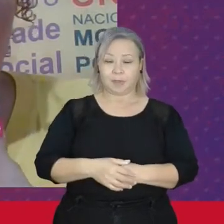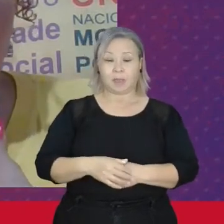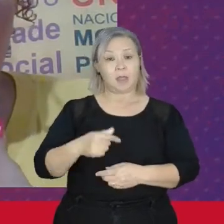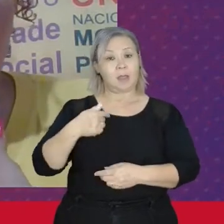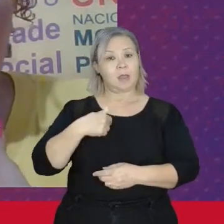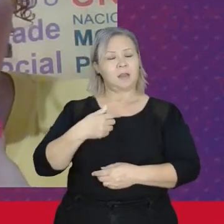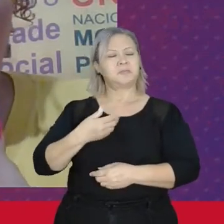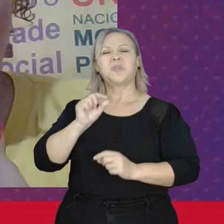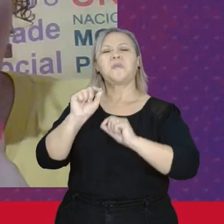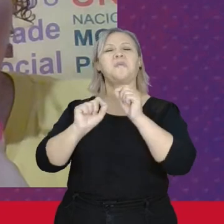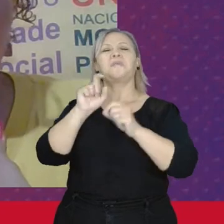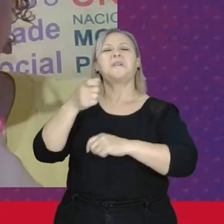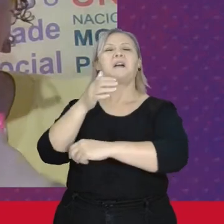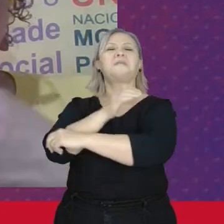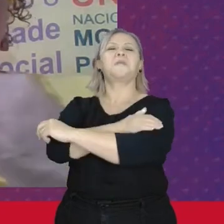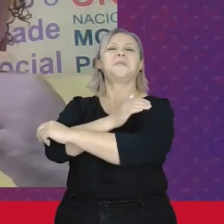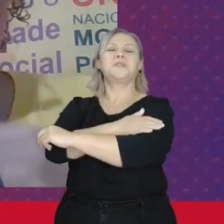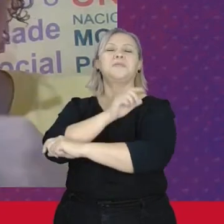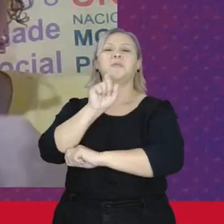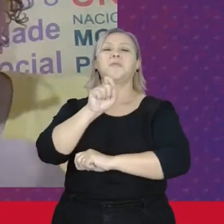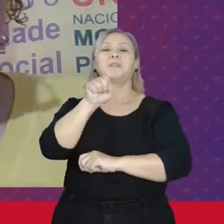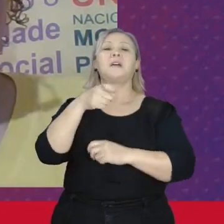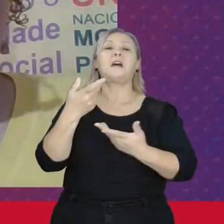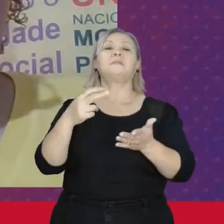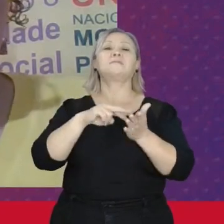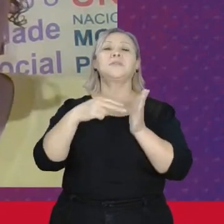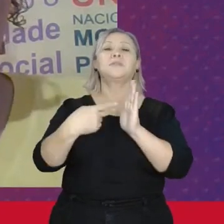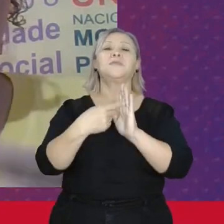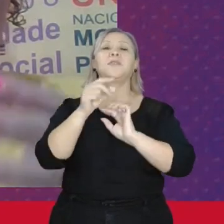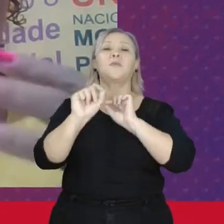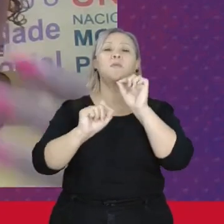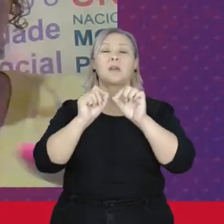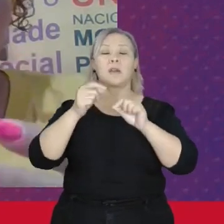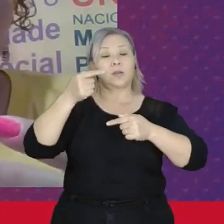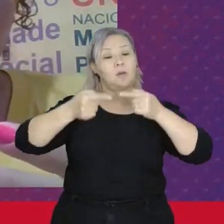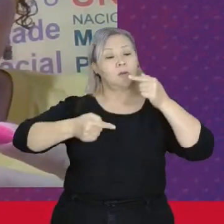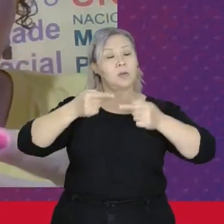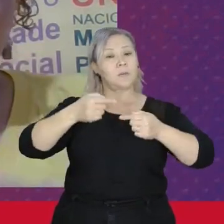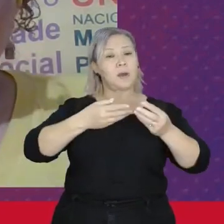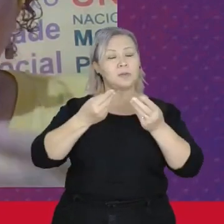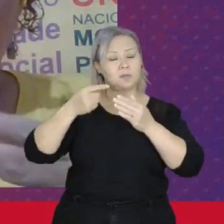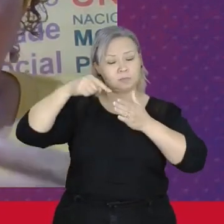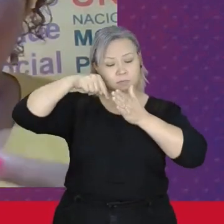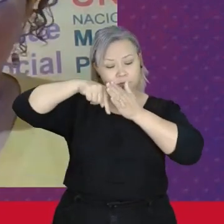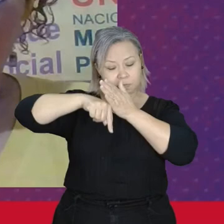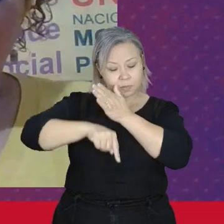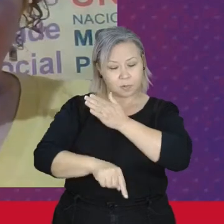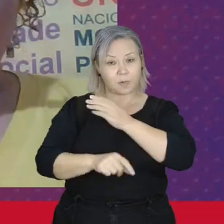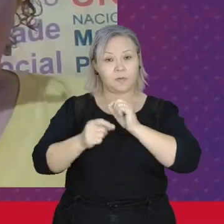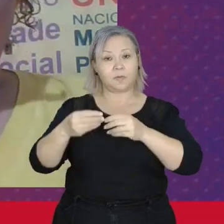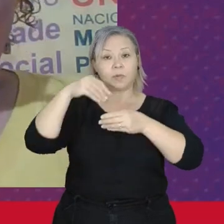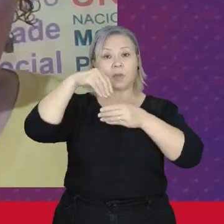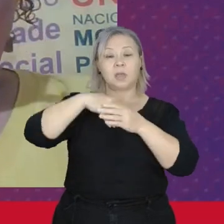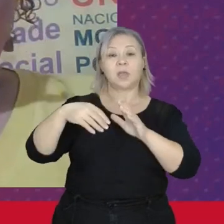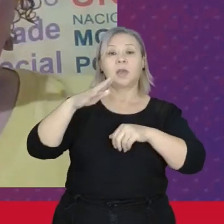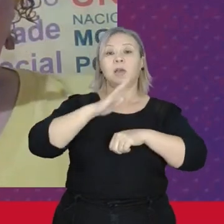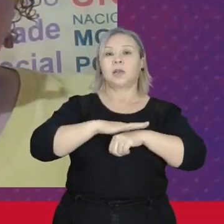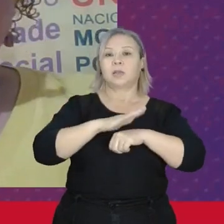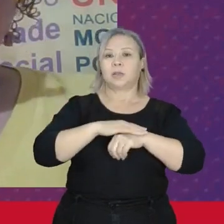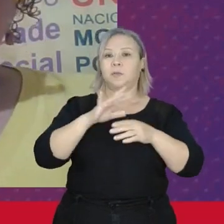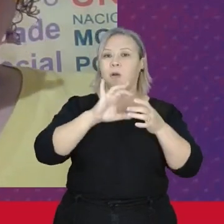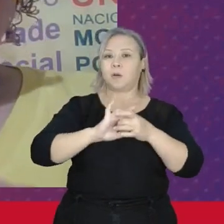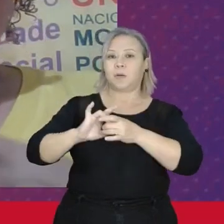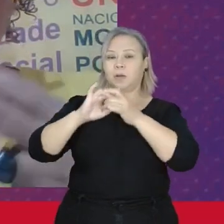feminista, o que é ser feminista, né? Então, isso foi um debate muito profundo dentro da própria União dos